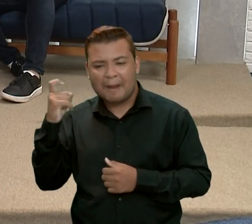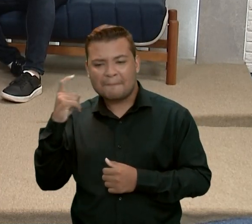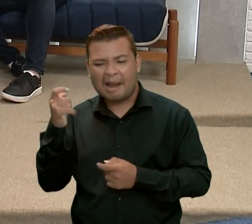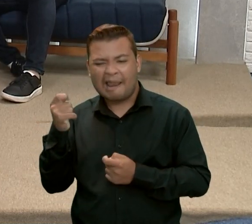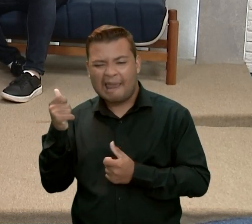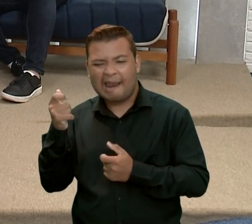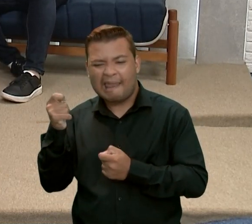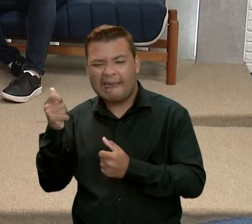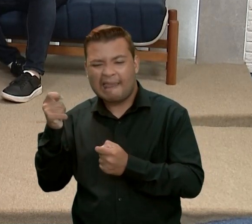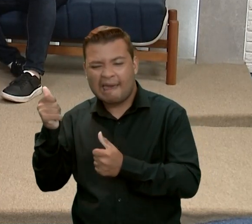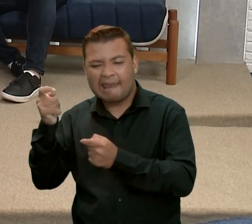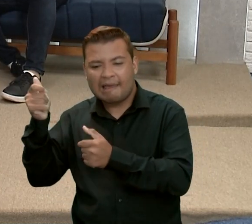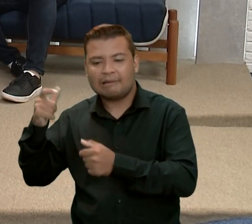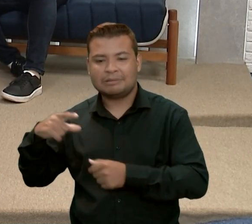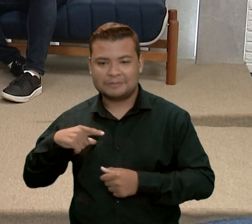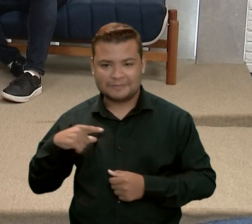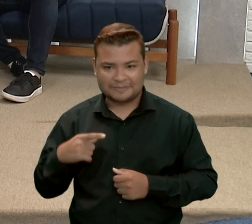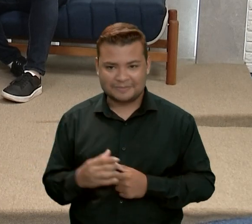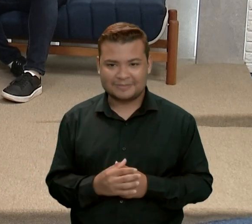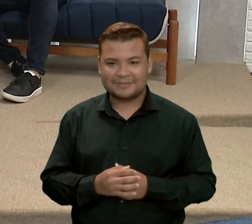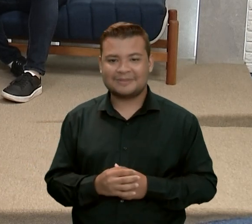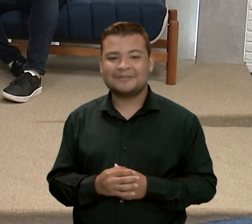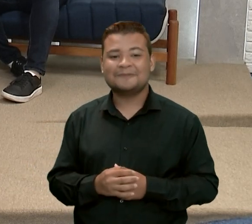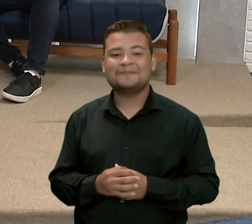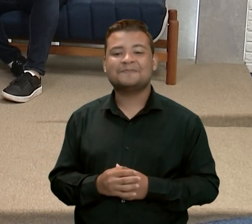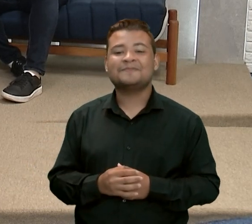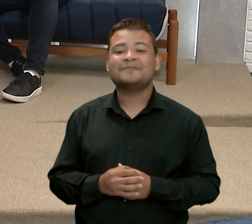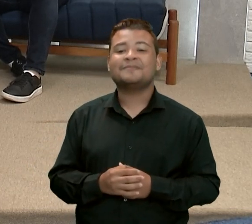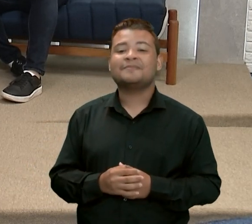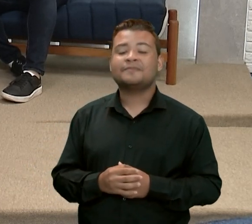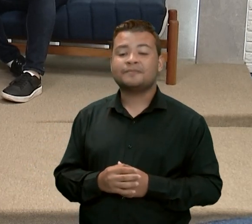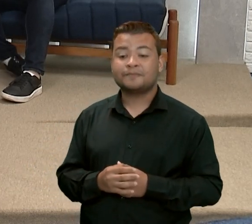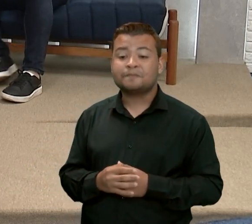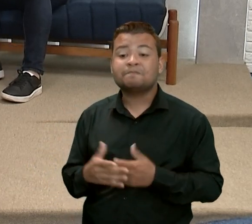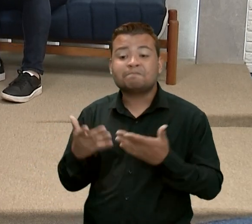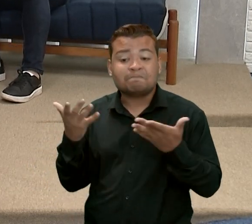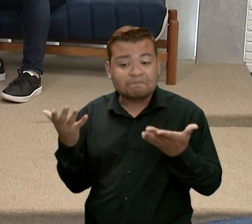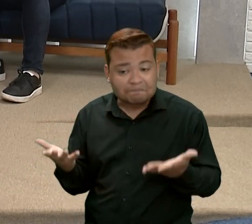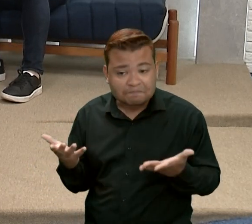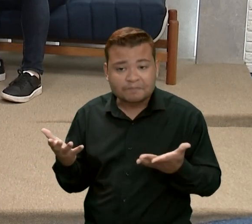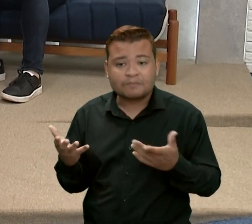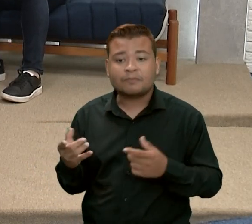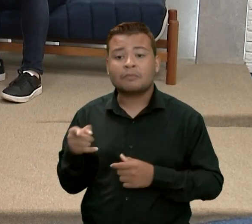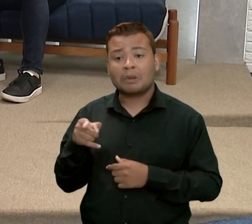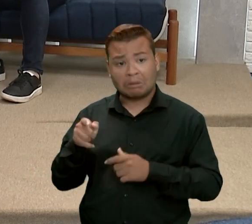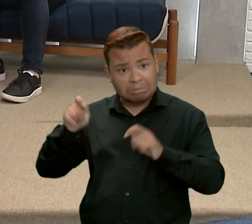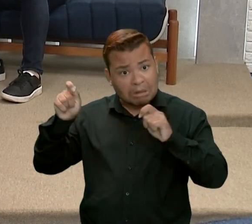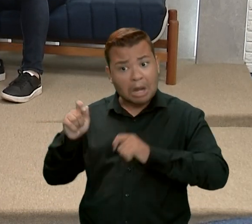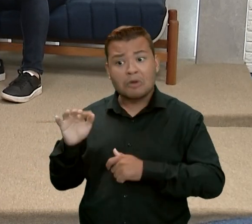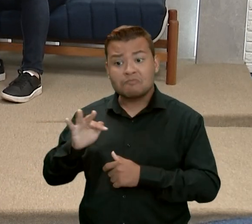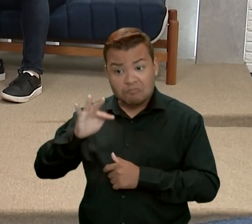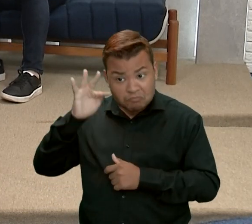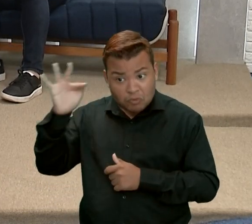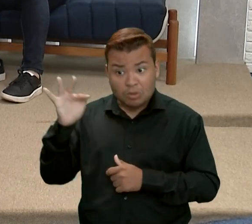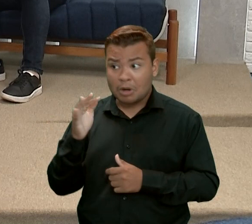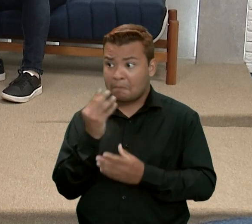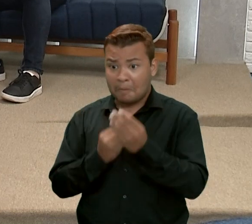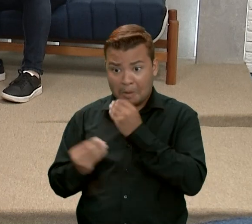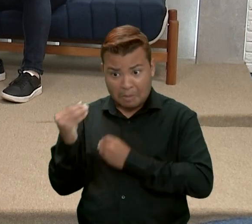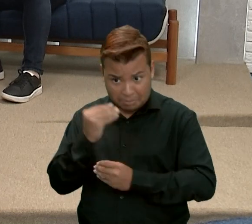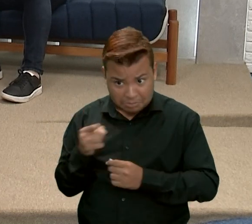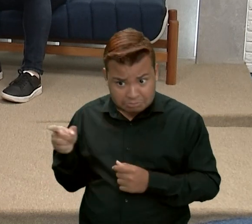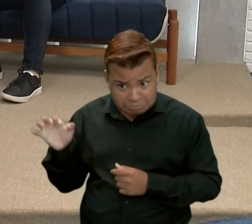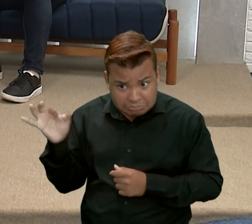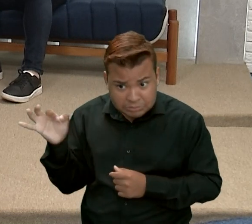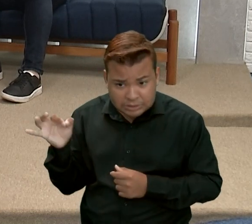aquele barulhinho, né? Das mastigações, não tô nem sabendo. Mas, então, pode ser o futuro realmente da nossa alimentação. Pode